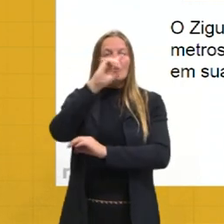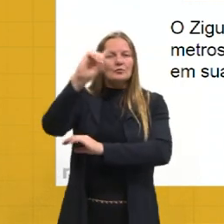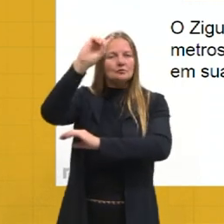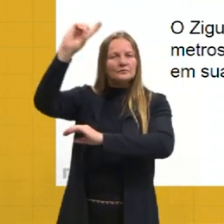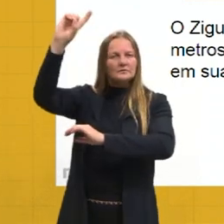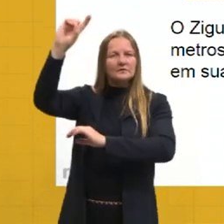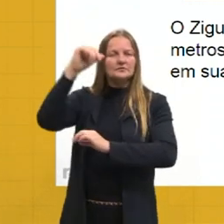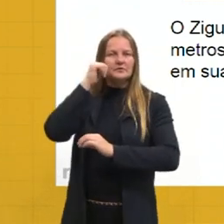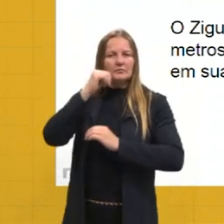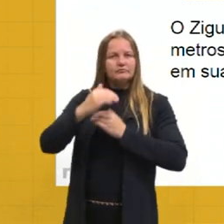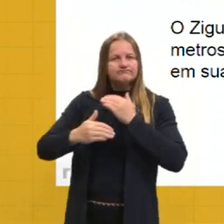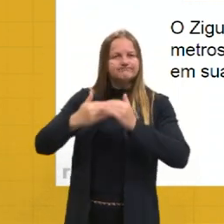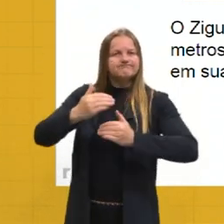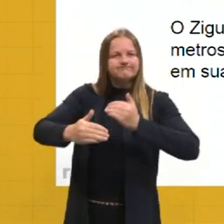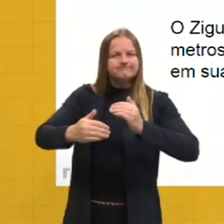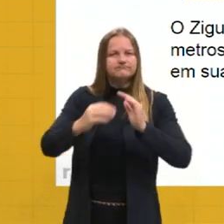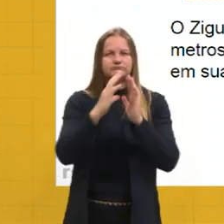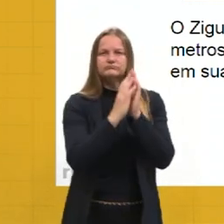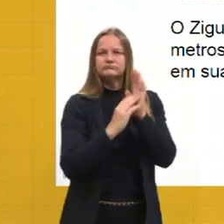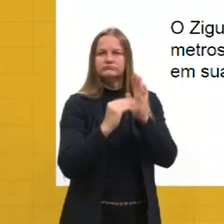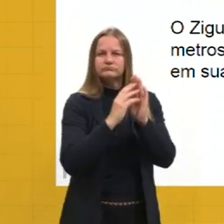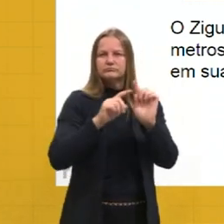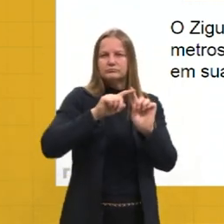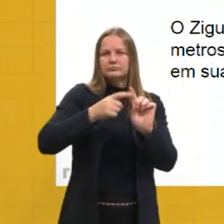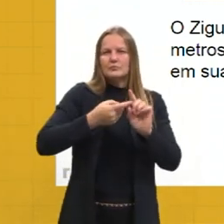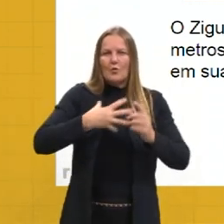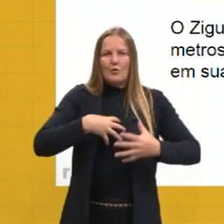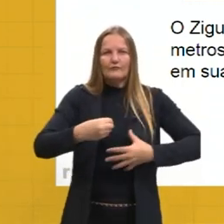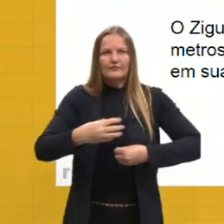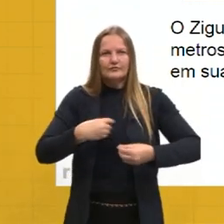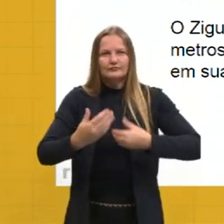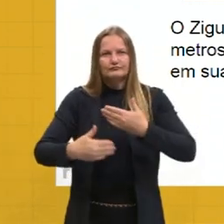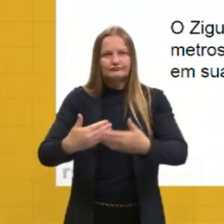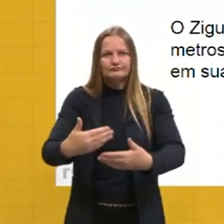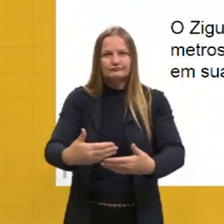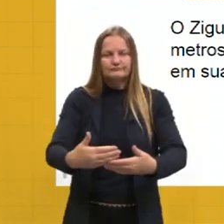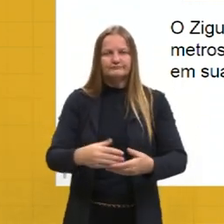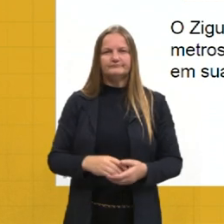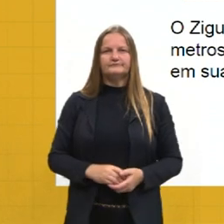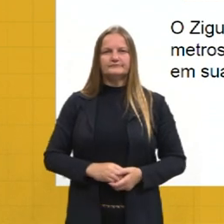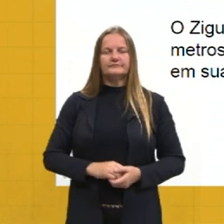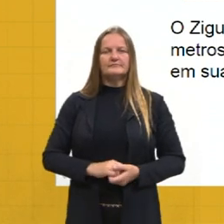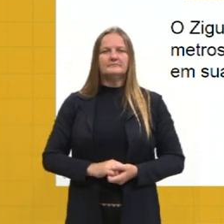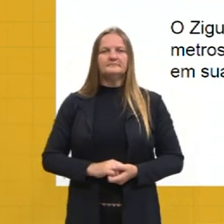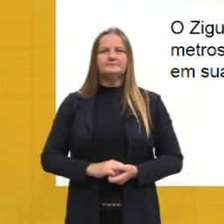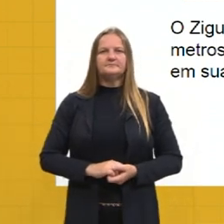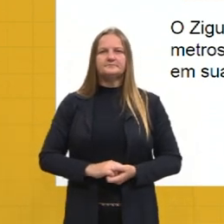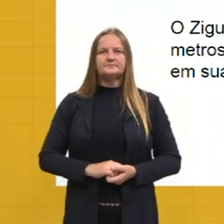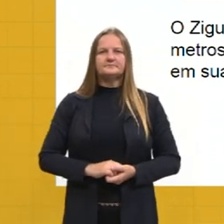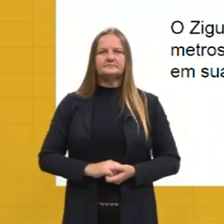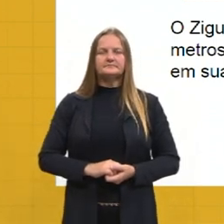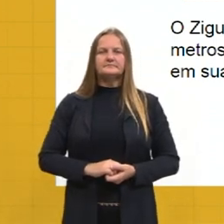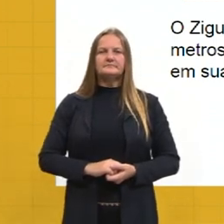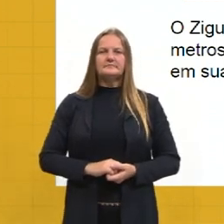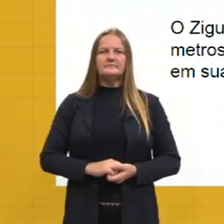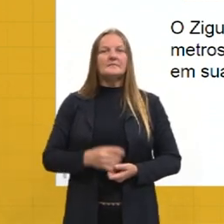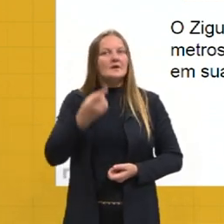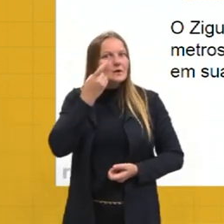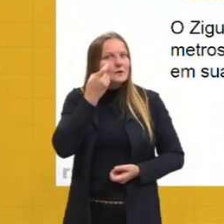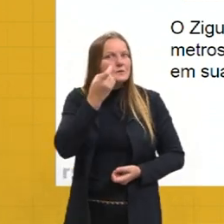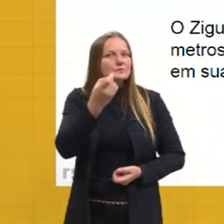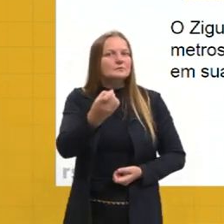e uma deusa da fertilidade representando então a abundância tá então a gente a